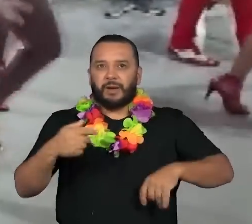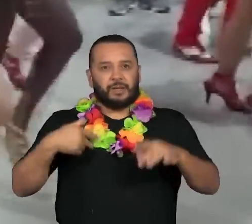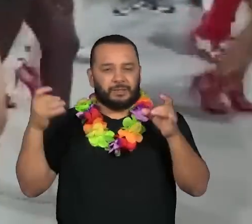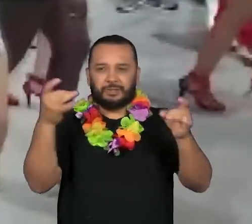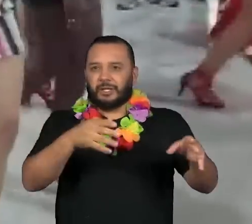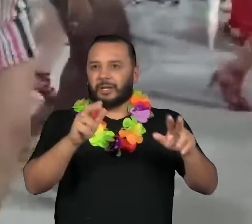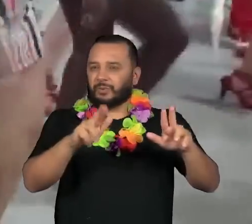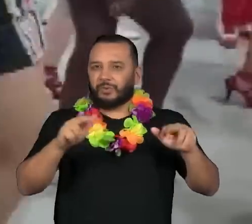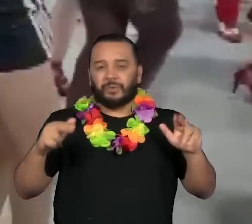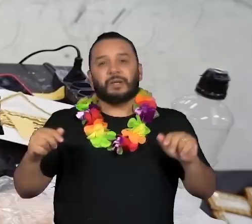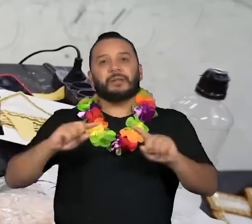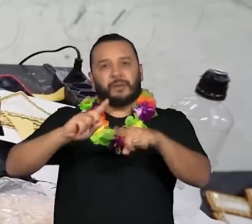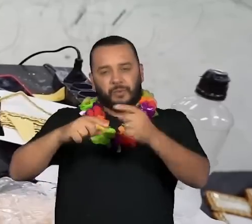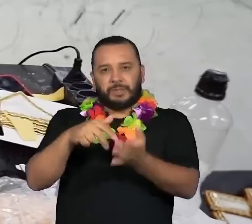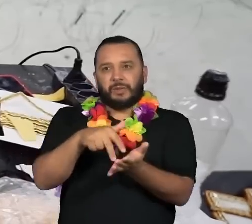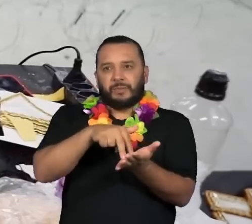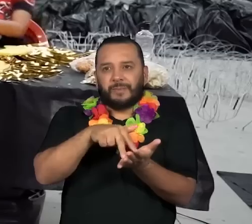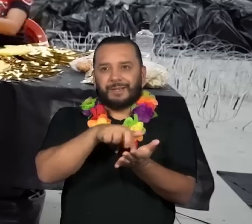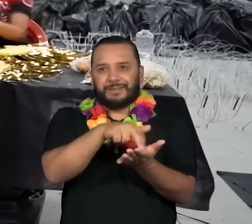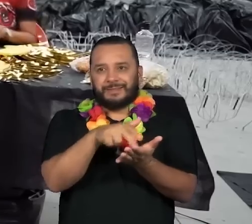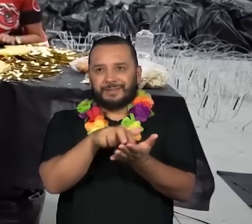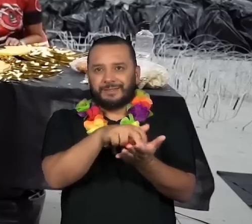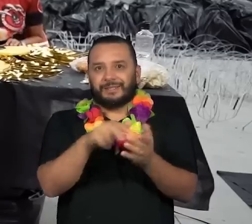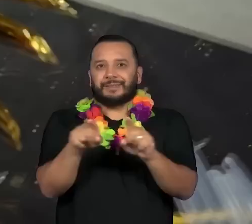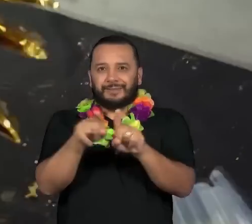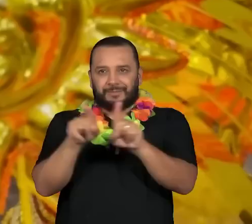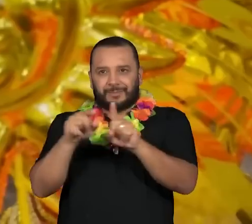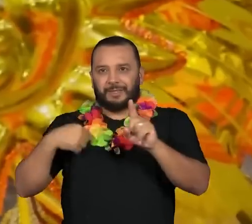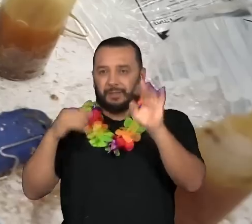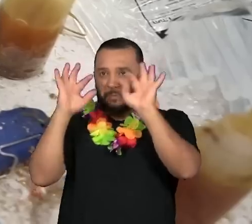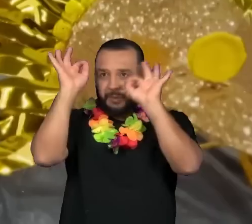Depois eu virei passista, hoje eu também sou aderecista.